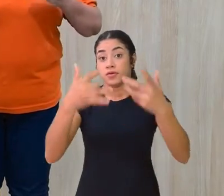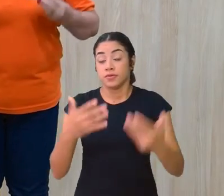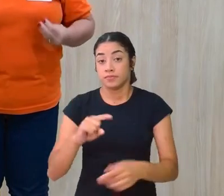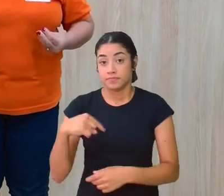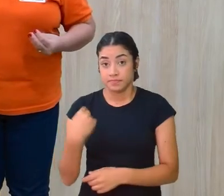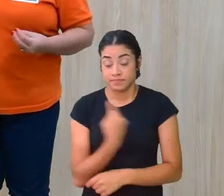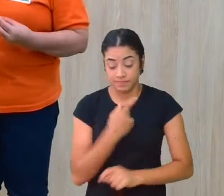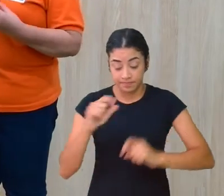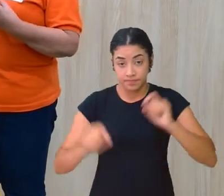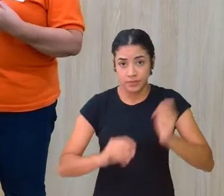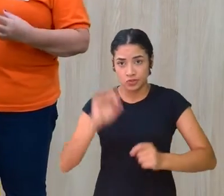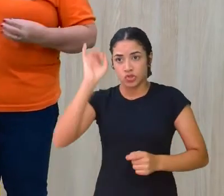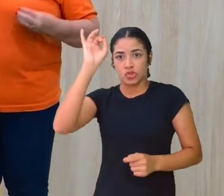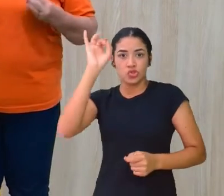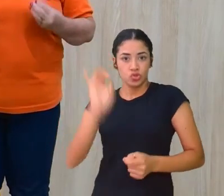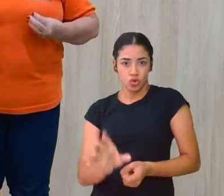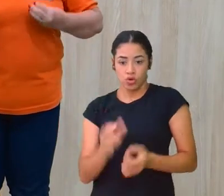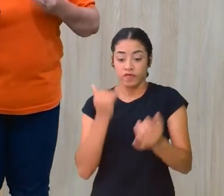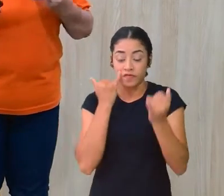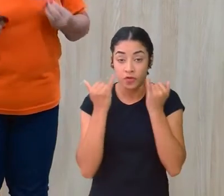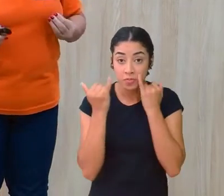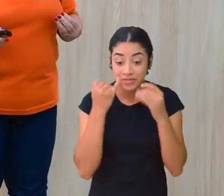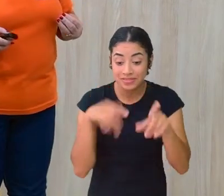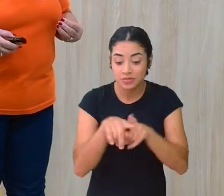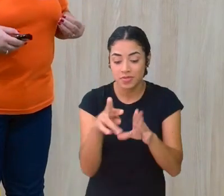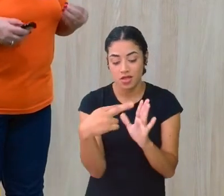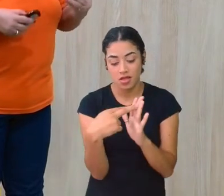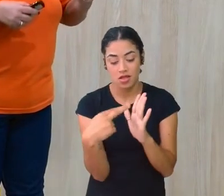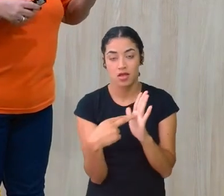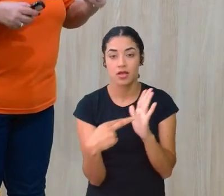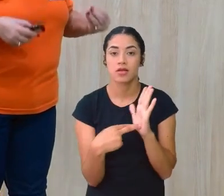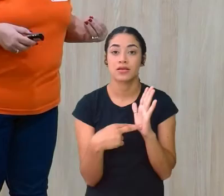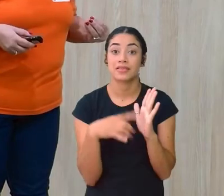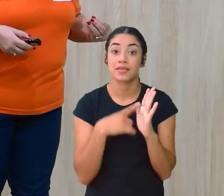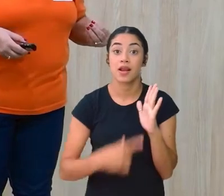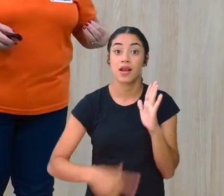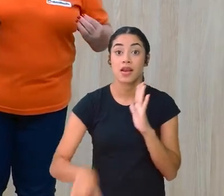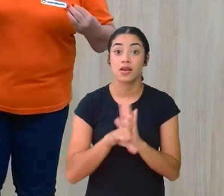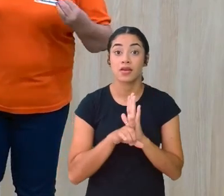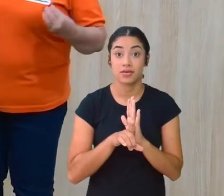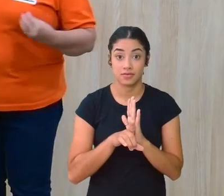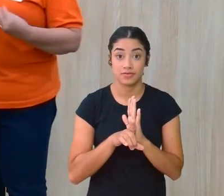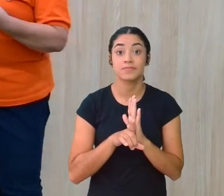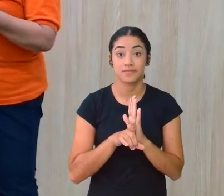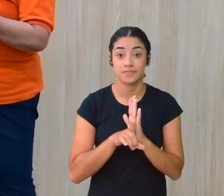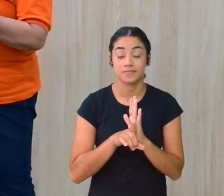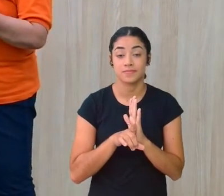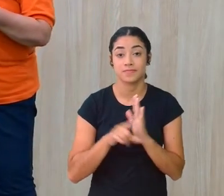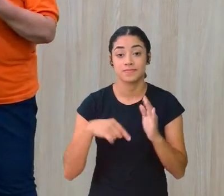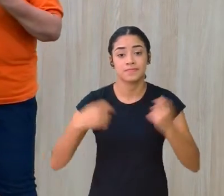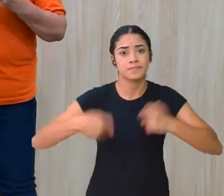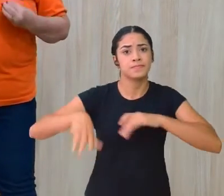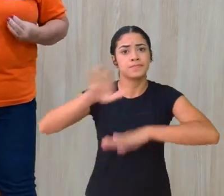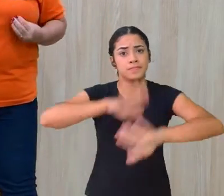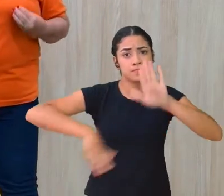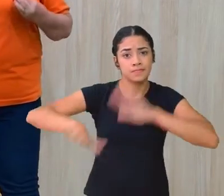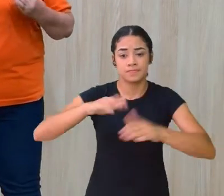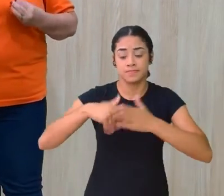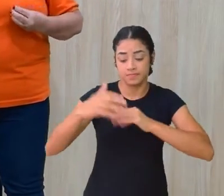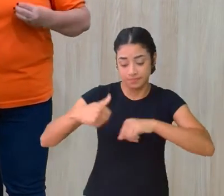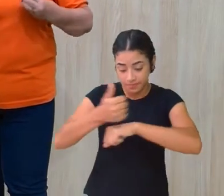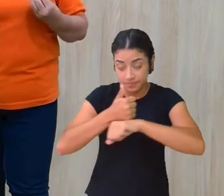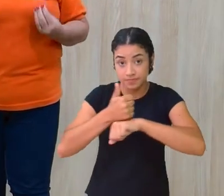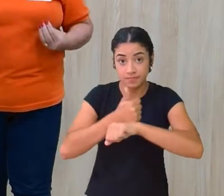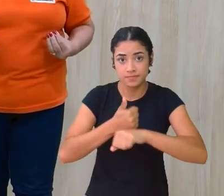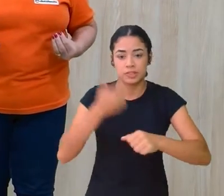não só as informações, como também as regras, né? Existem leis e existe aí todo esse cuidado desse profissional, além de ter